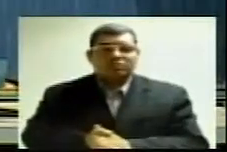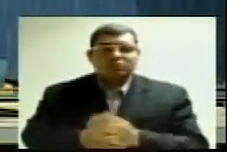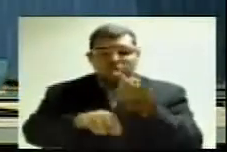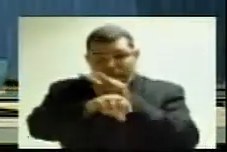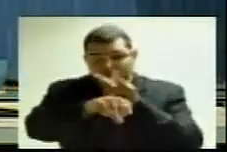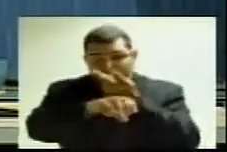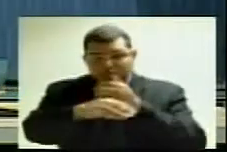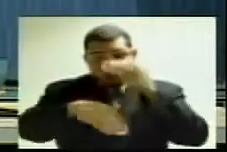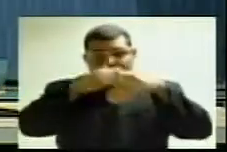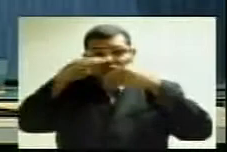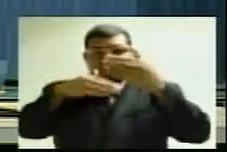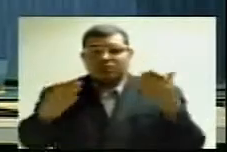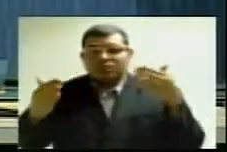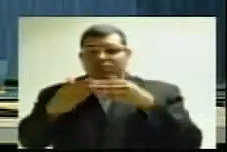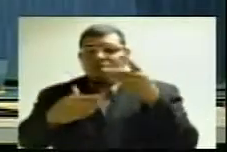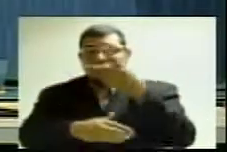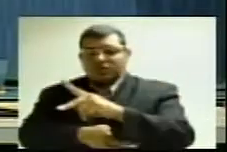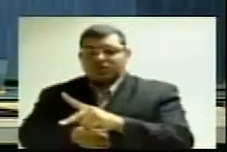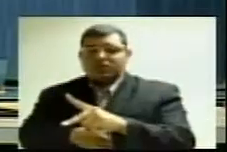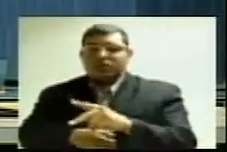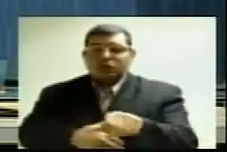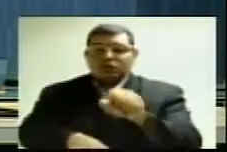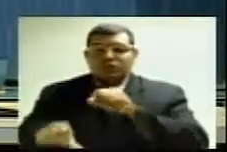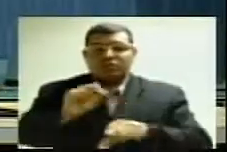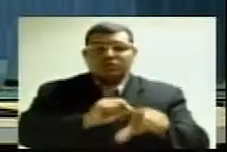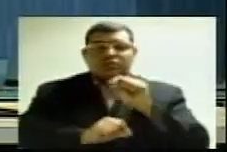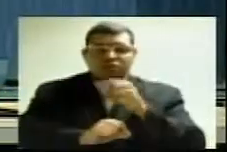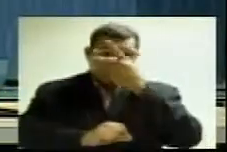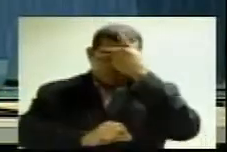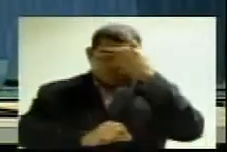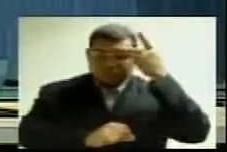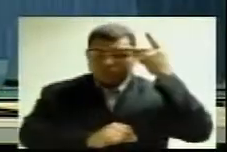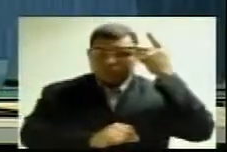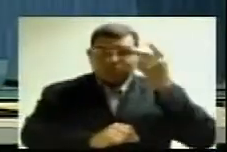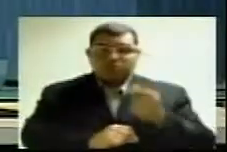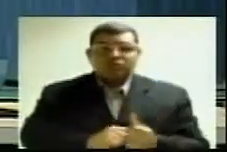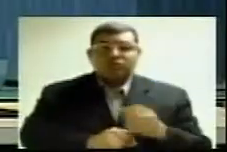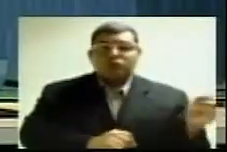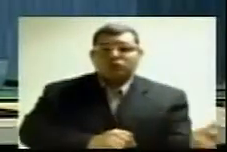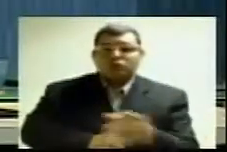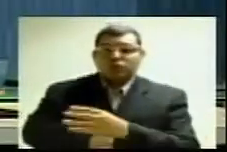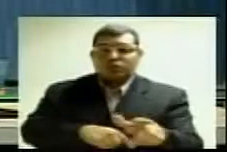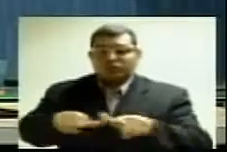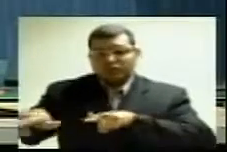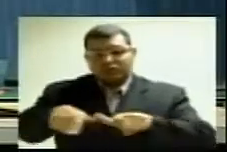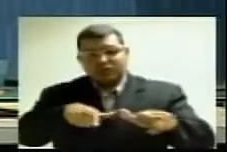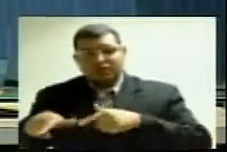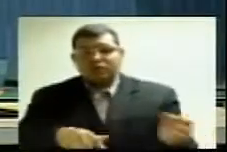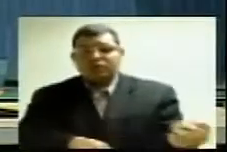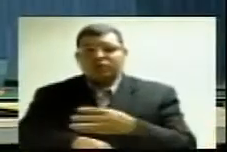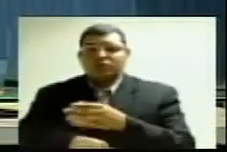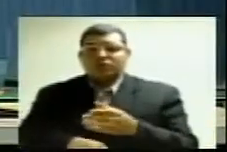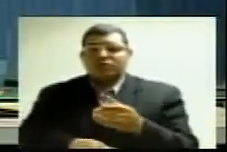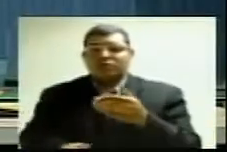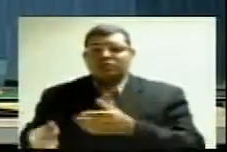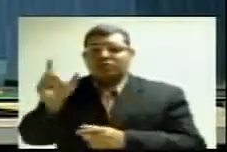procura construir a partir dali uma alternativa ao povo brasileiro, um novo caminho, uma nova forma